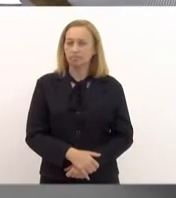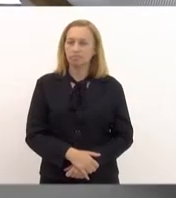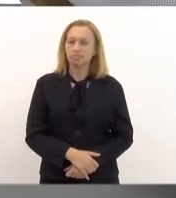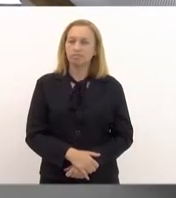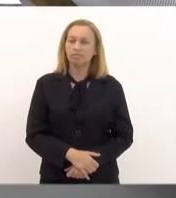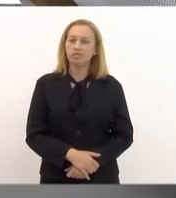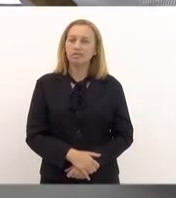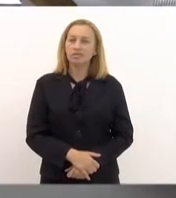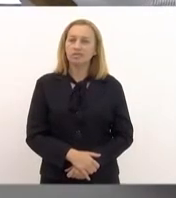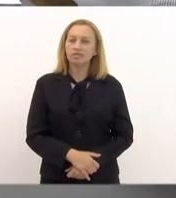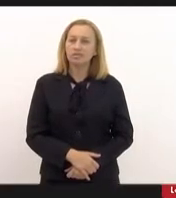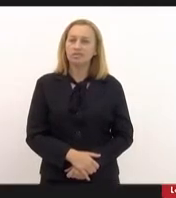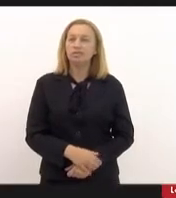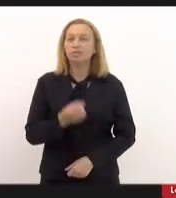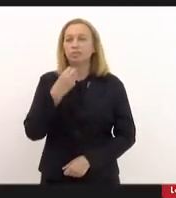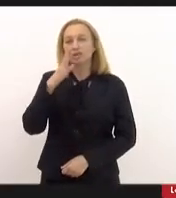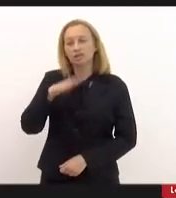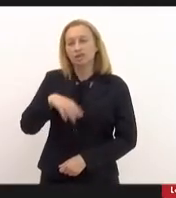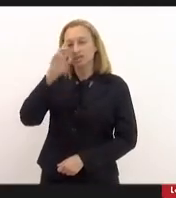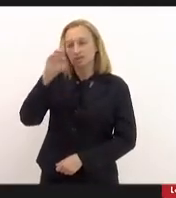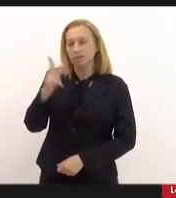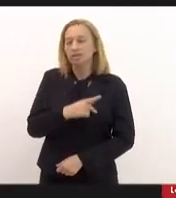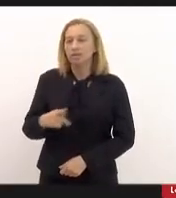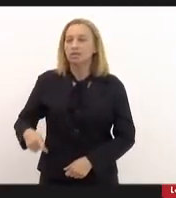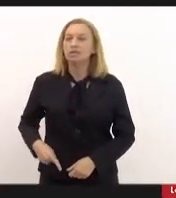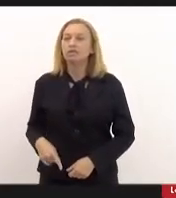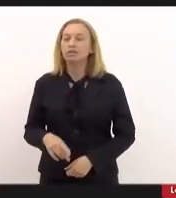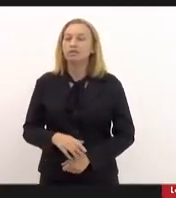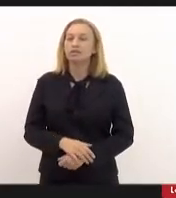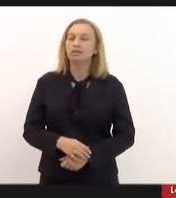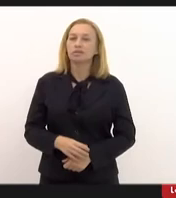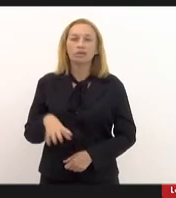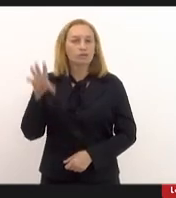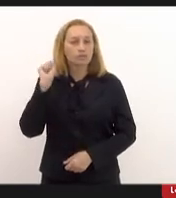Boa tarde, presidente. Está me ouvindo? Ouvindo muito bem.